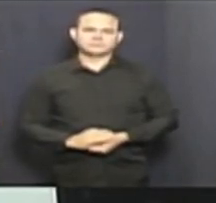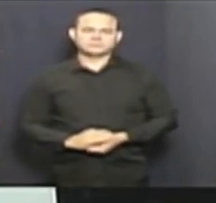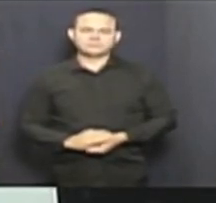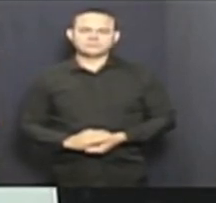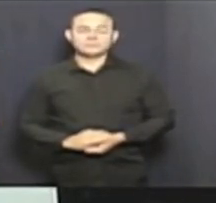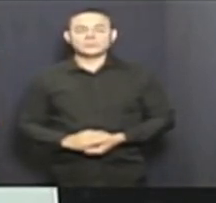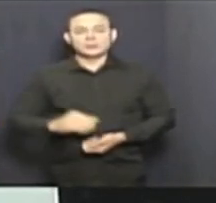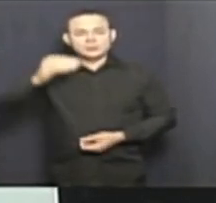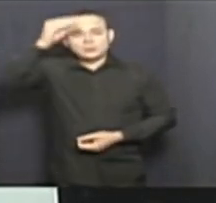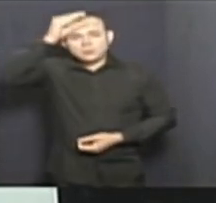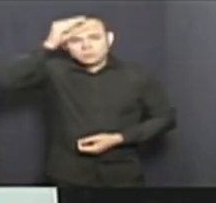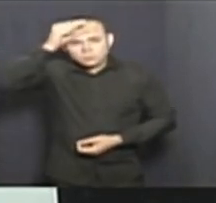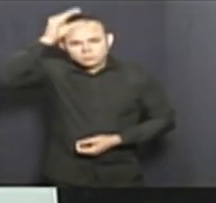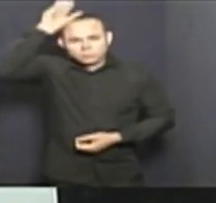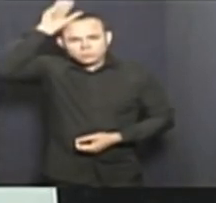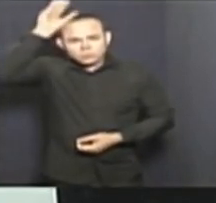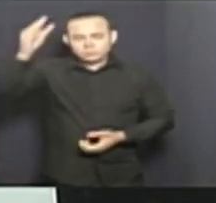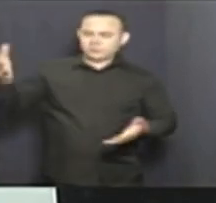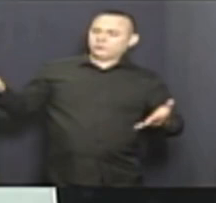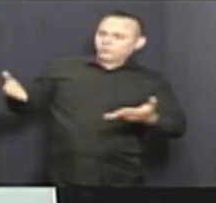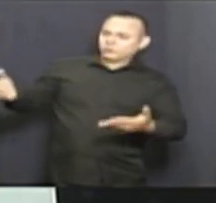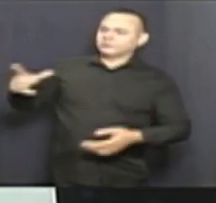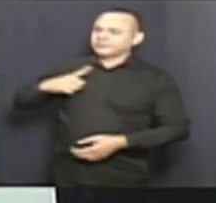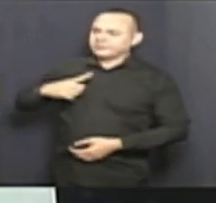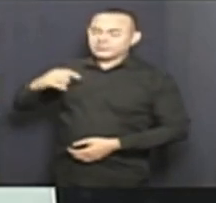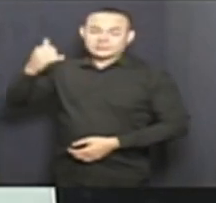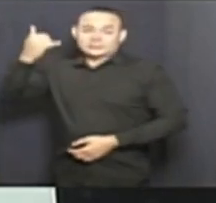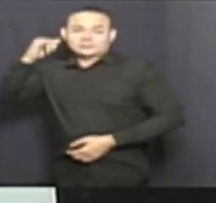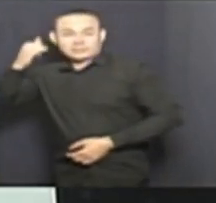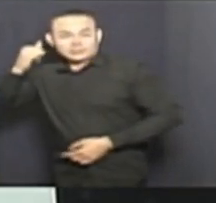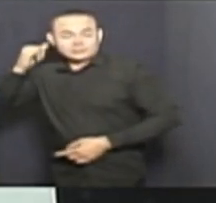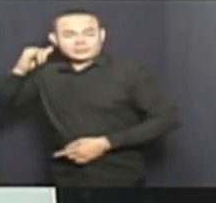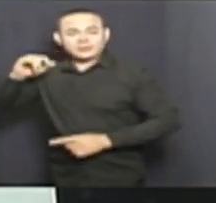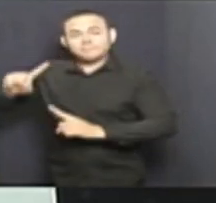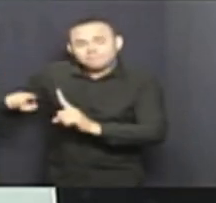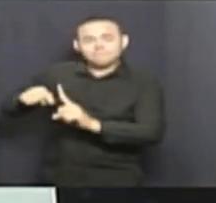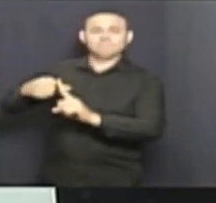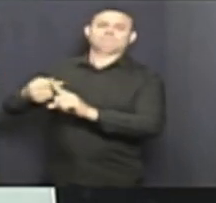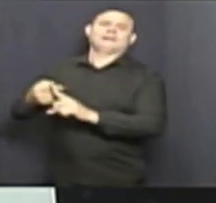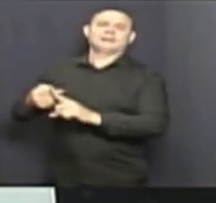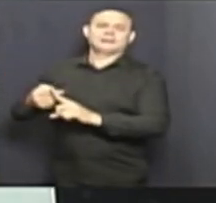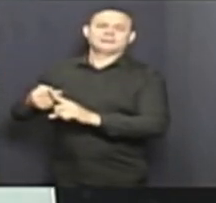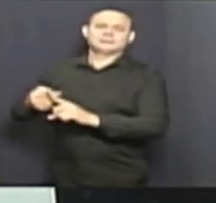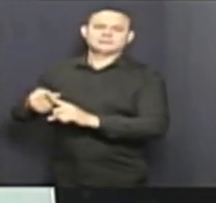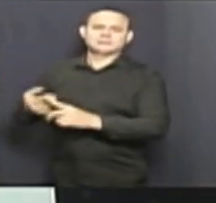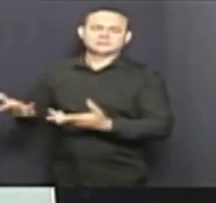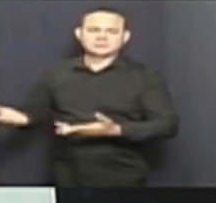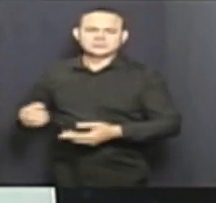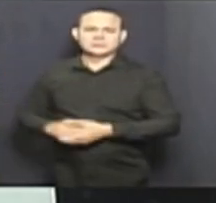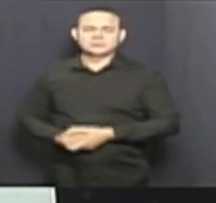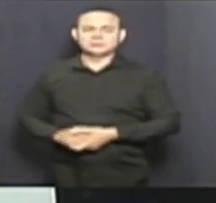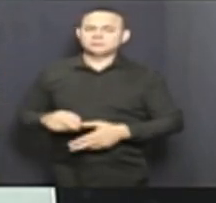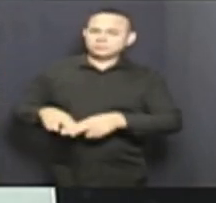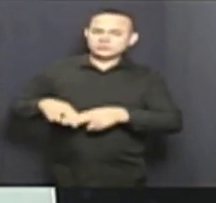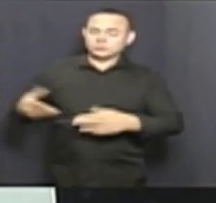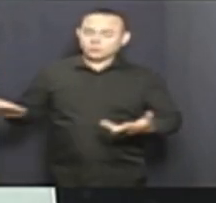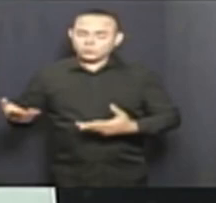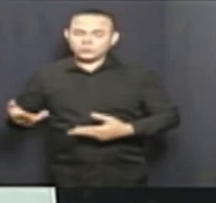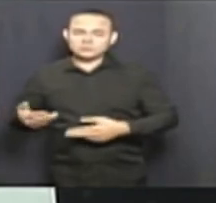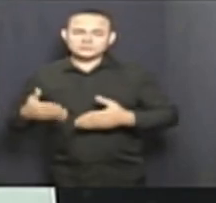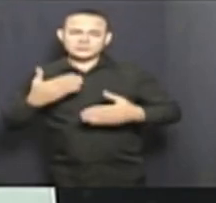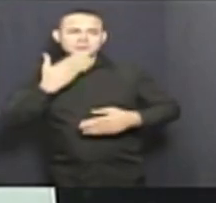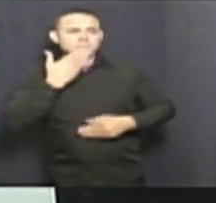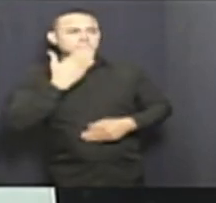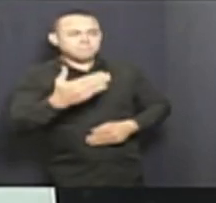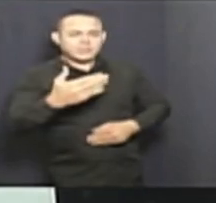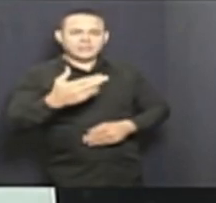hoje tem mais de marte fone e celular hoje você pede um táxi no celular você perde